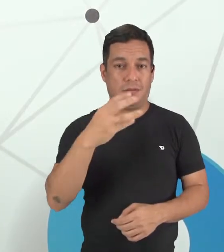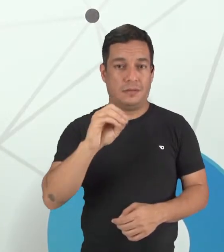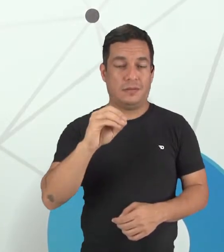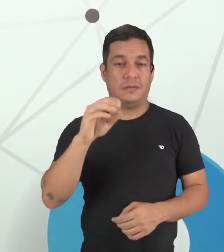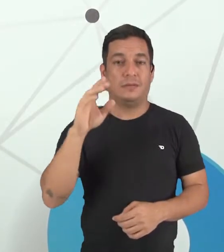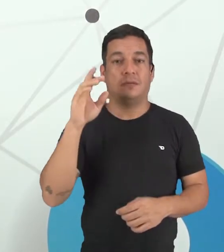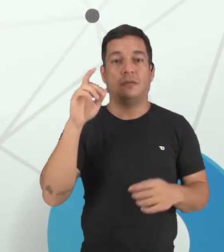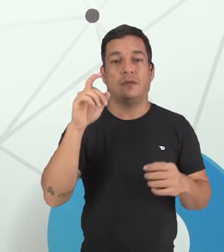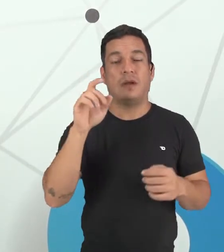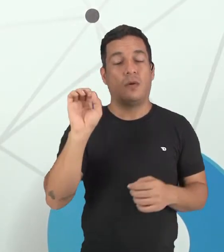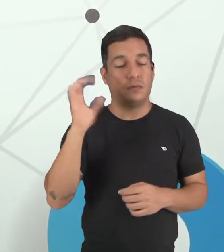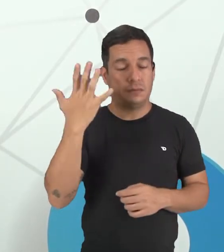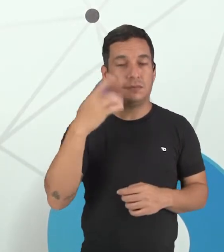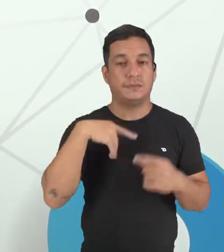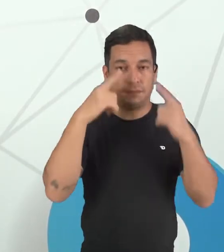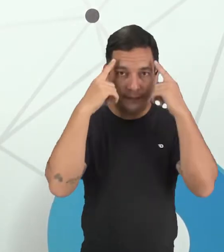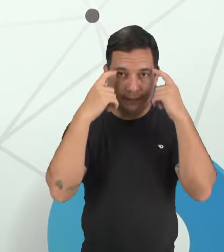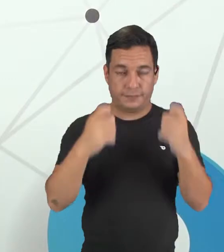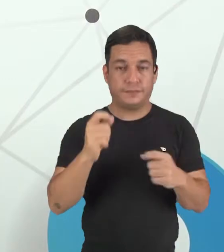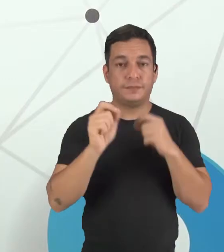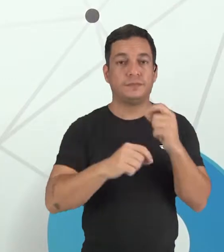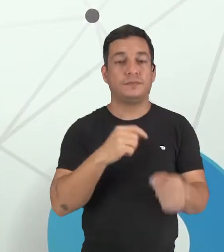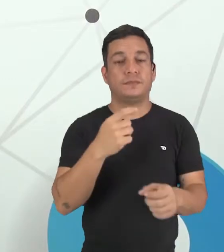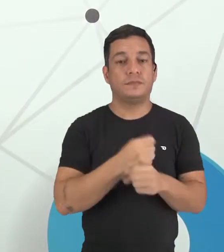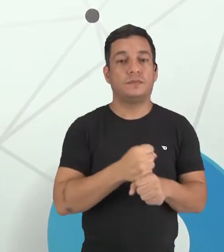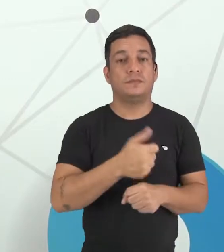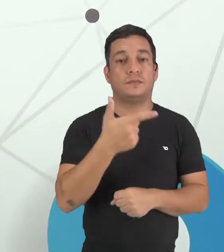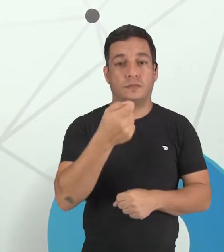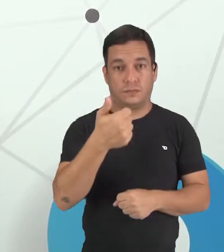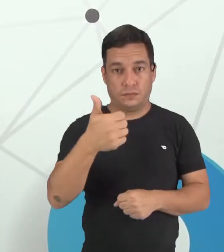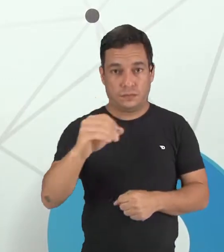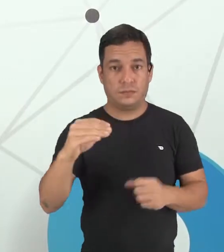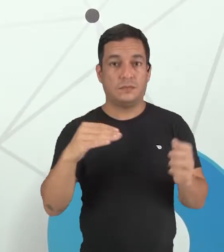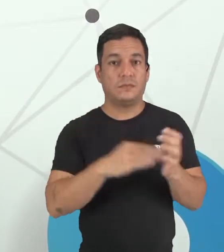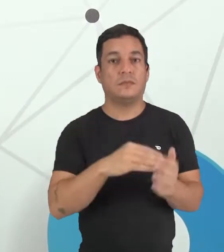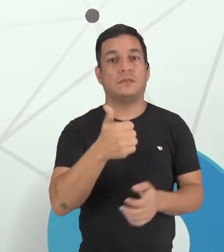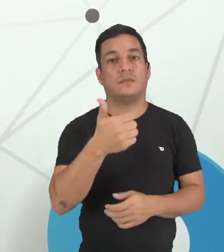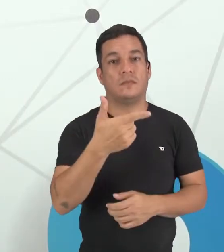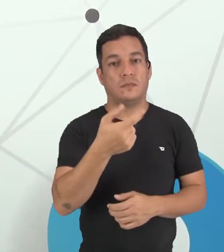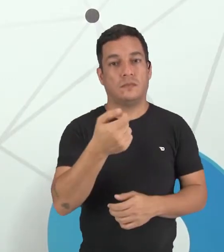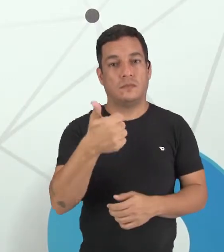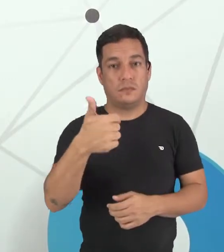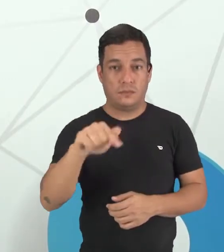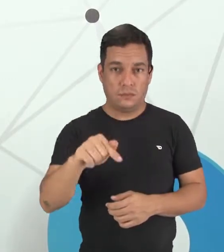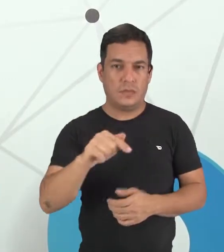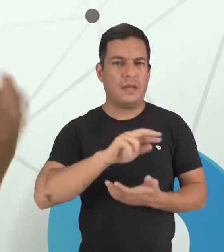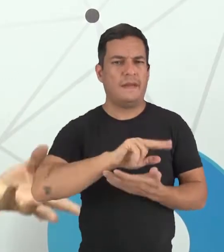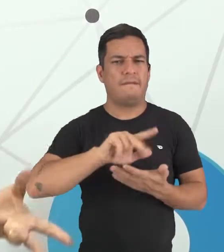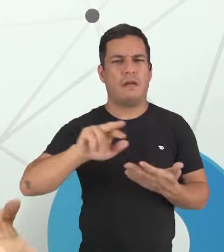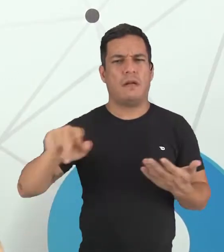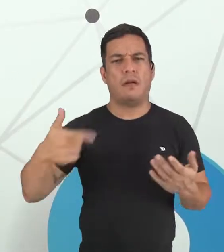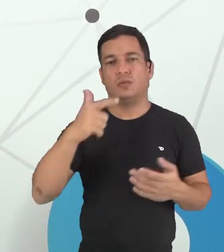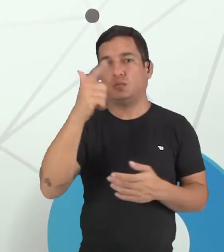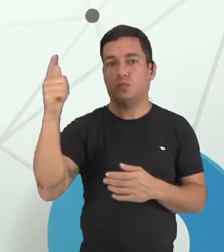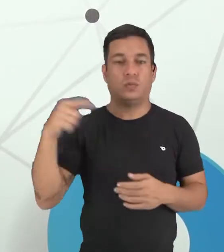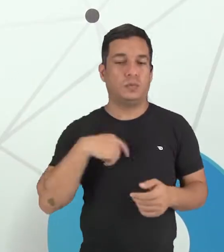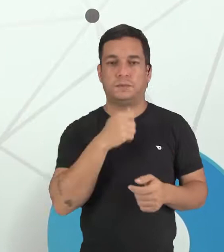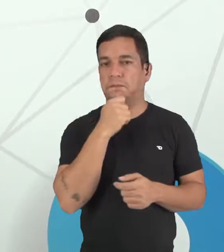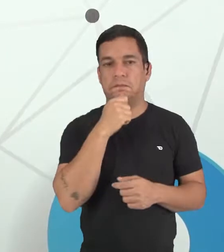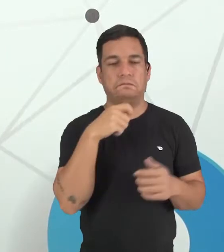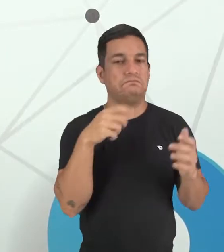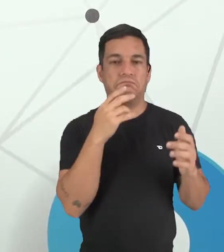1.230 casos de violência relatados entre 2010 e 2017, e vários outros que não